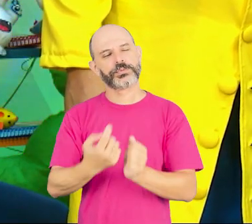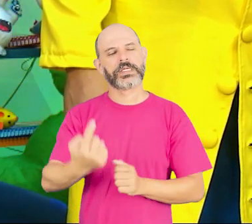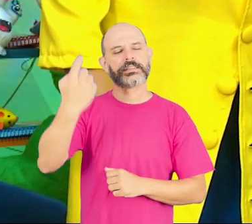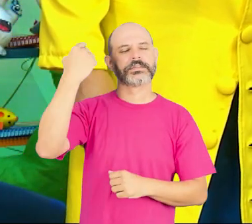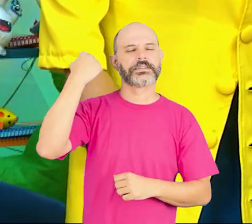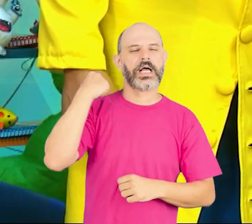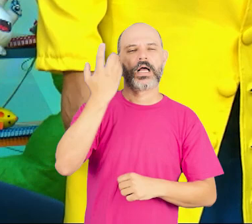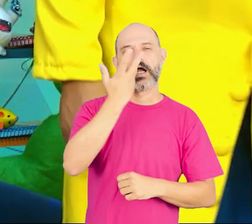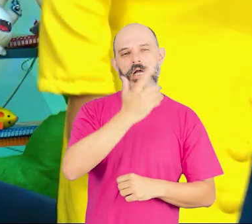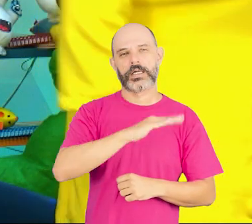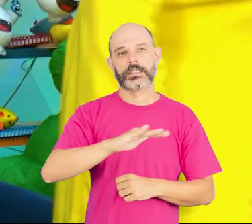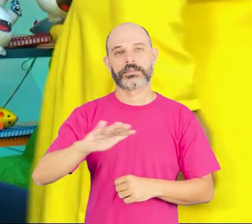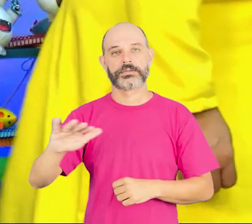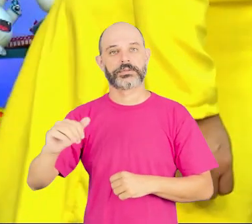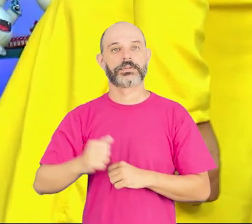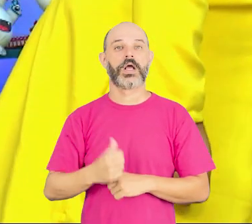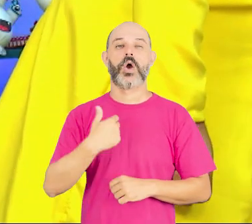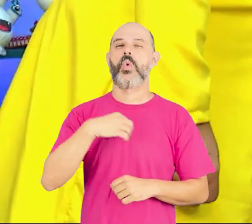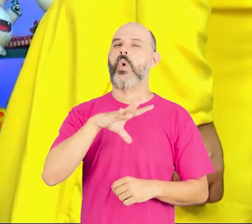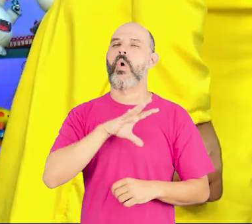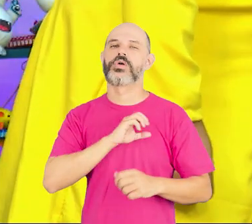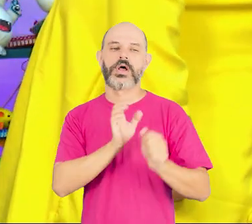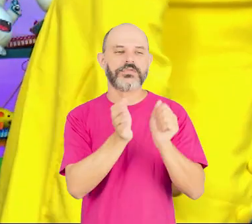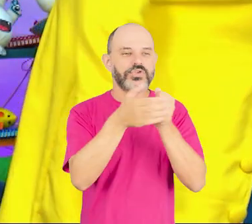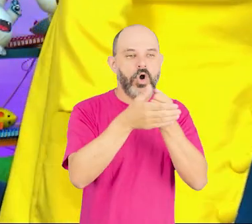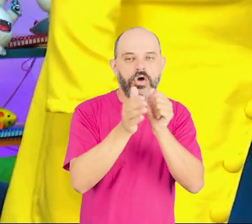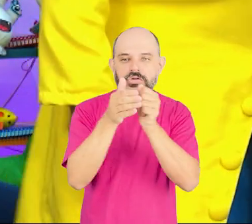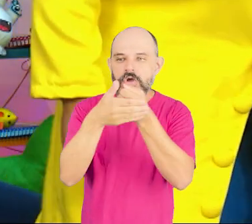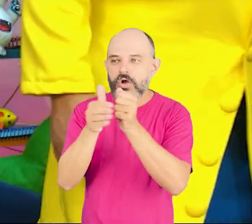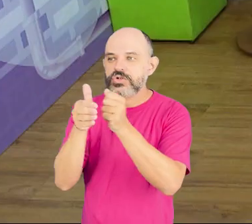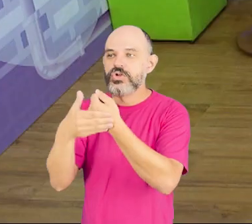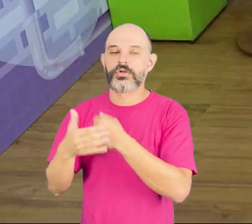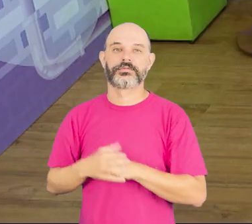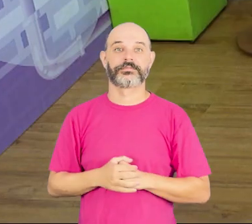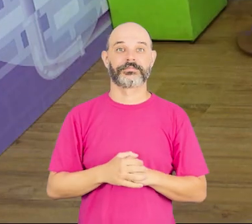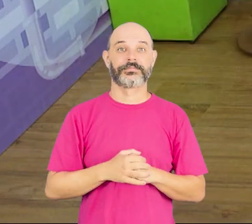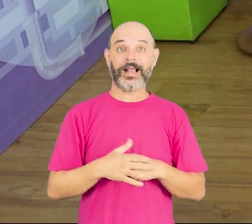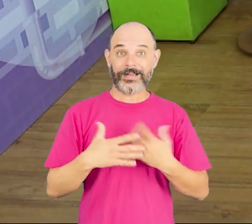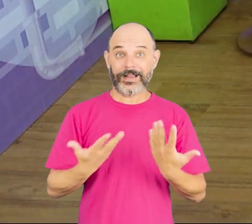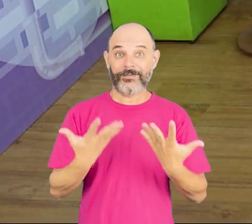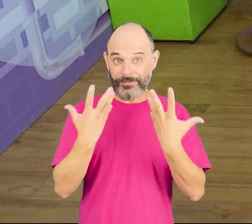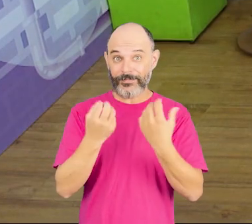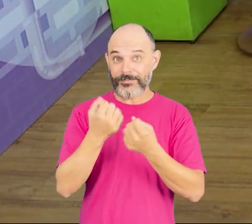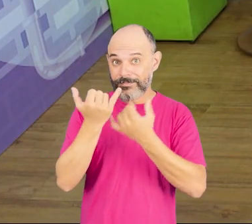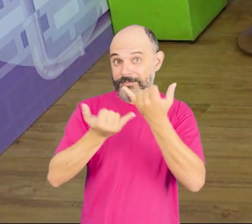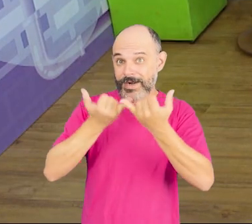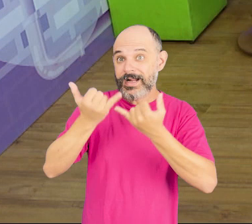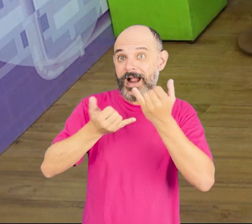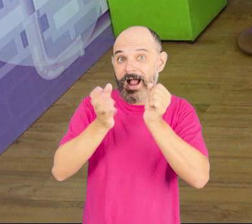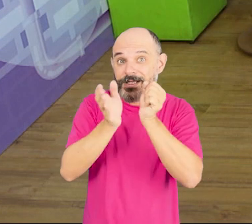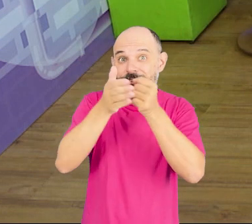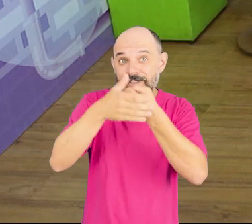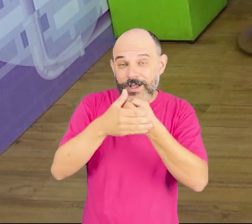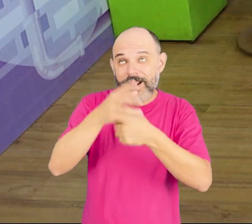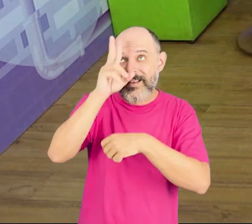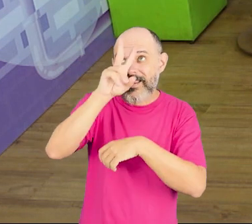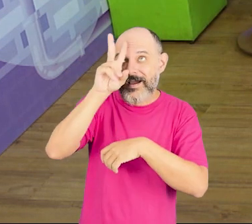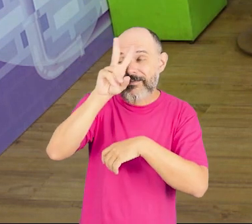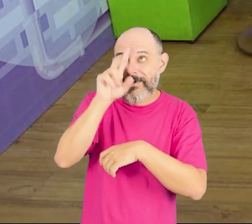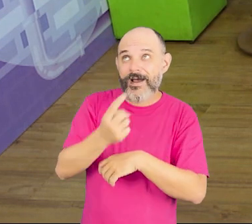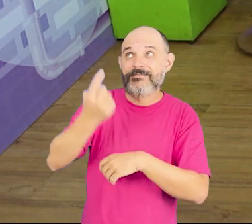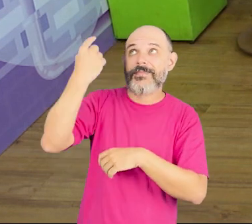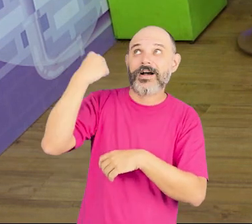quando éramos crianças. Eu adorava pique-esconde. E se a gente brincasse de pique-esconde